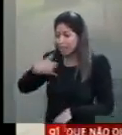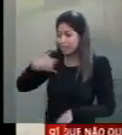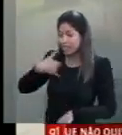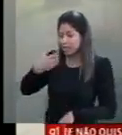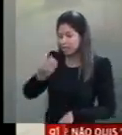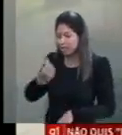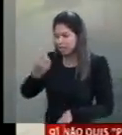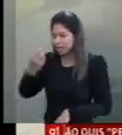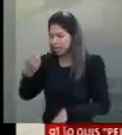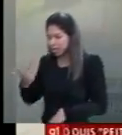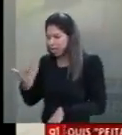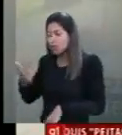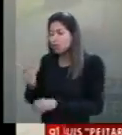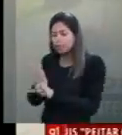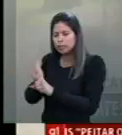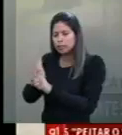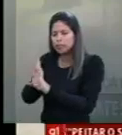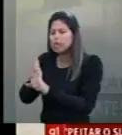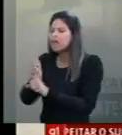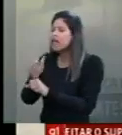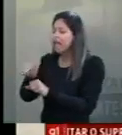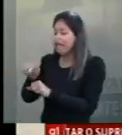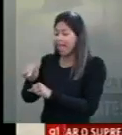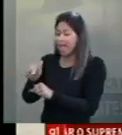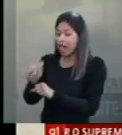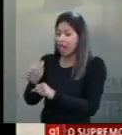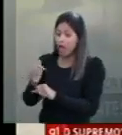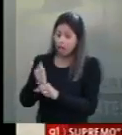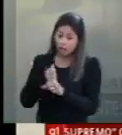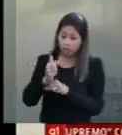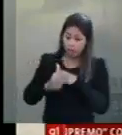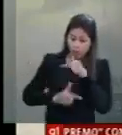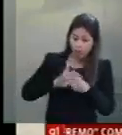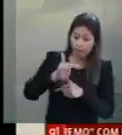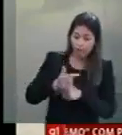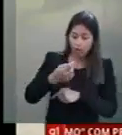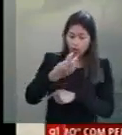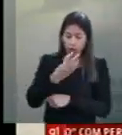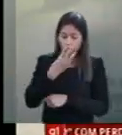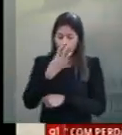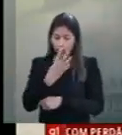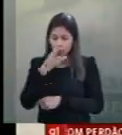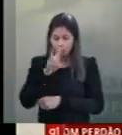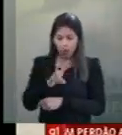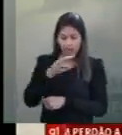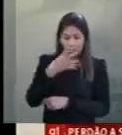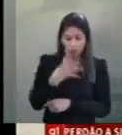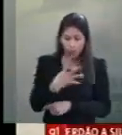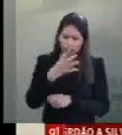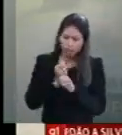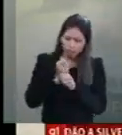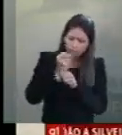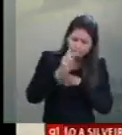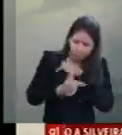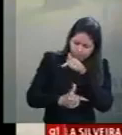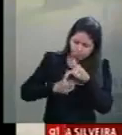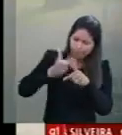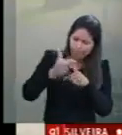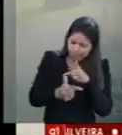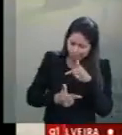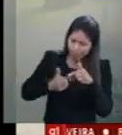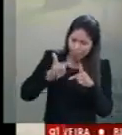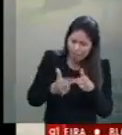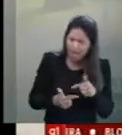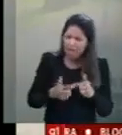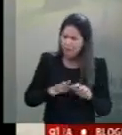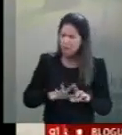vida, 54, ela viveu sendo submetida a esse trabalho análogo à escravidão, com maus tratos.